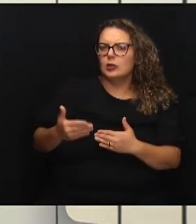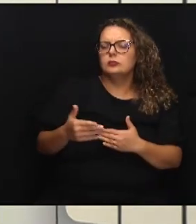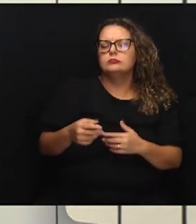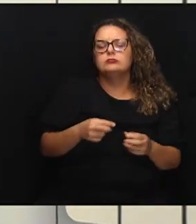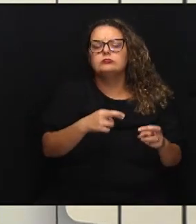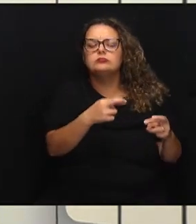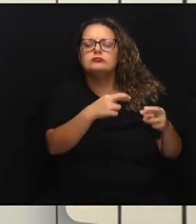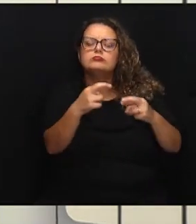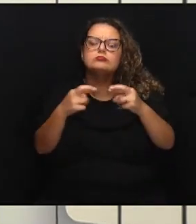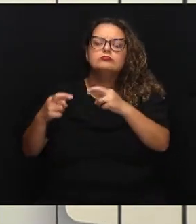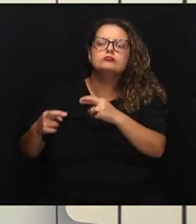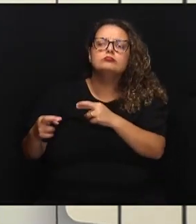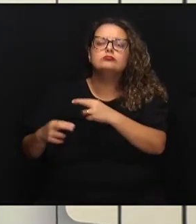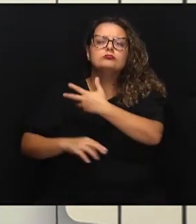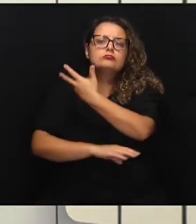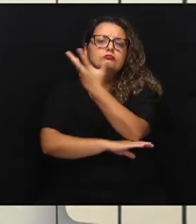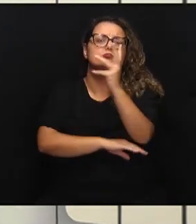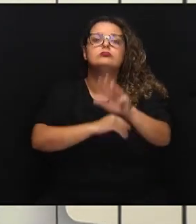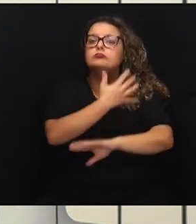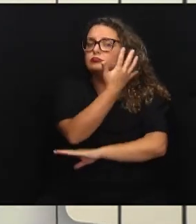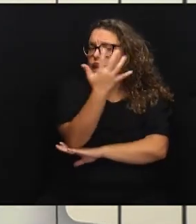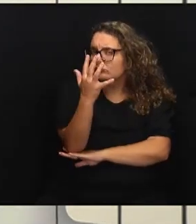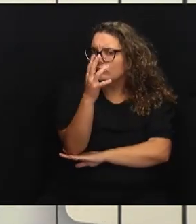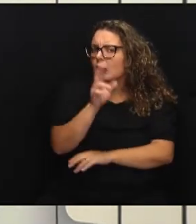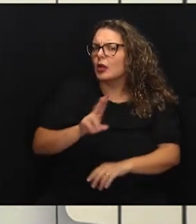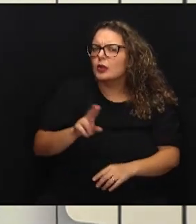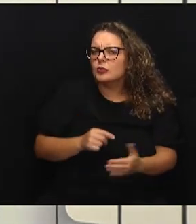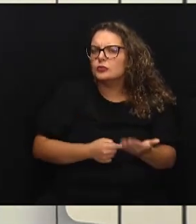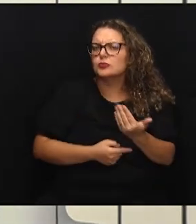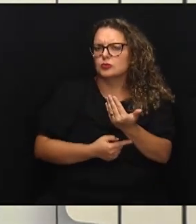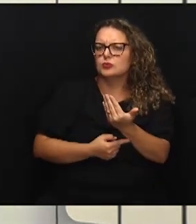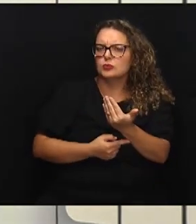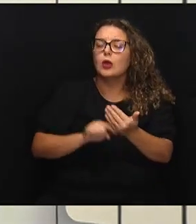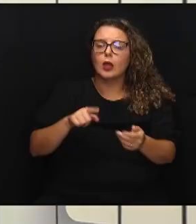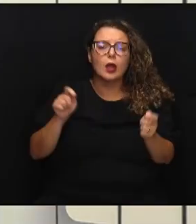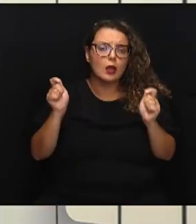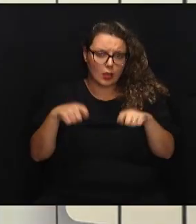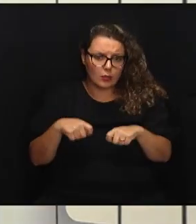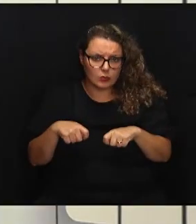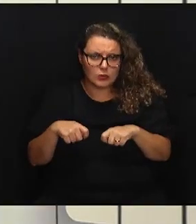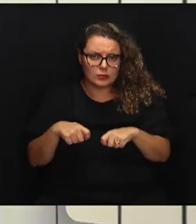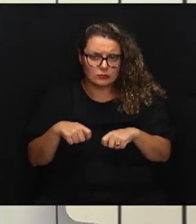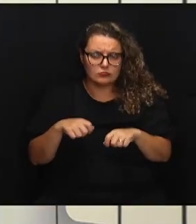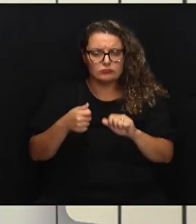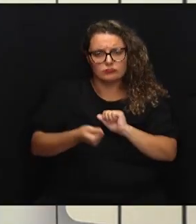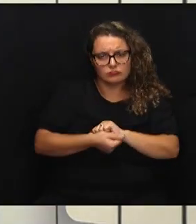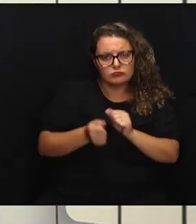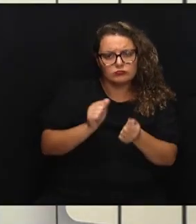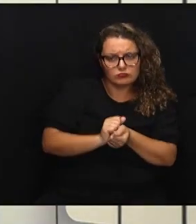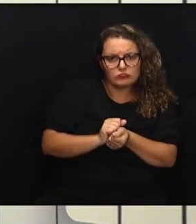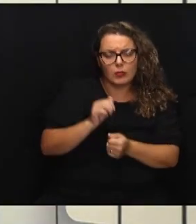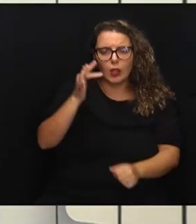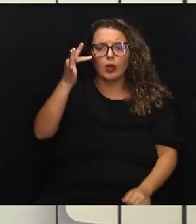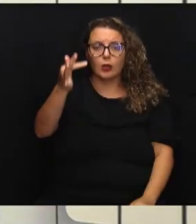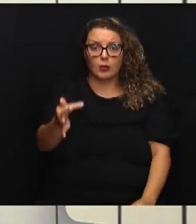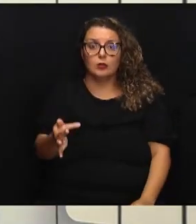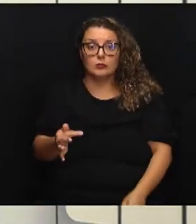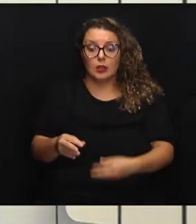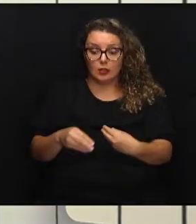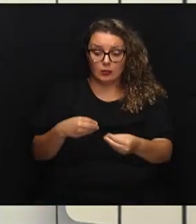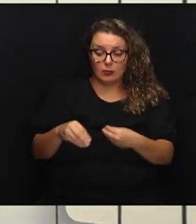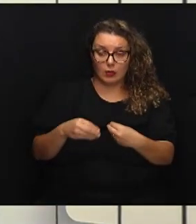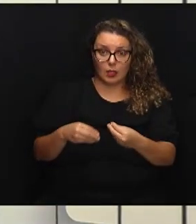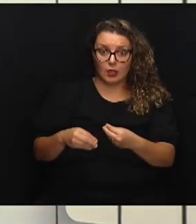observação da natureza e da aplicação da tecnologia, é possível redefinir o futuro das embalagens e